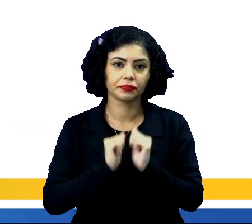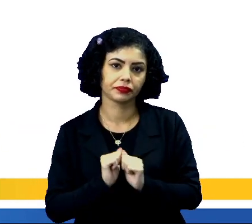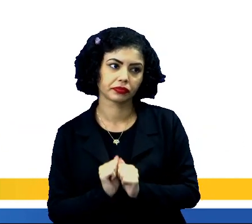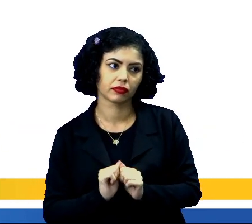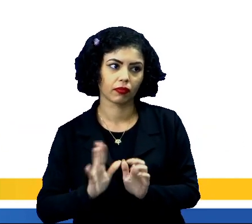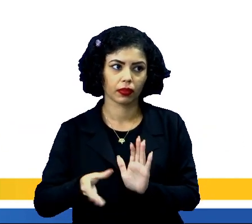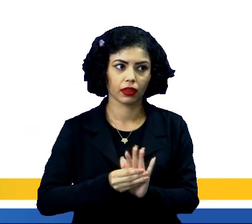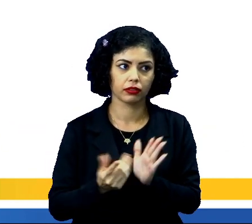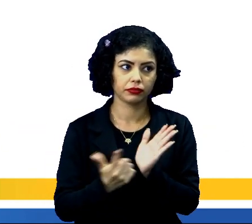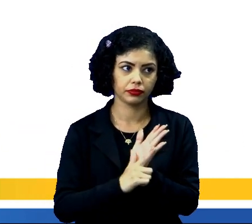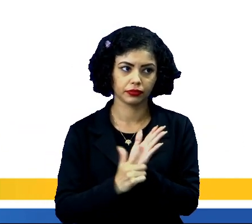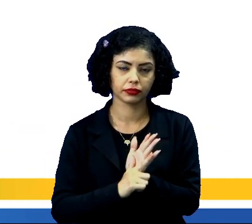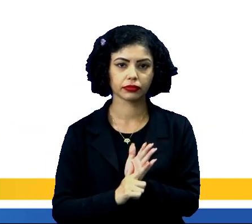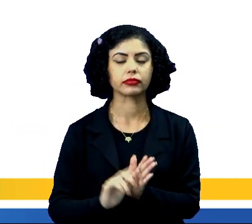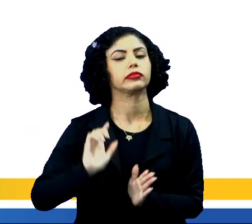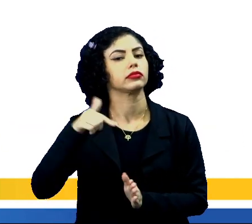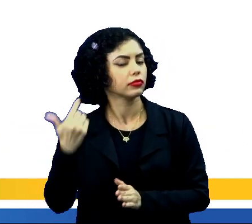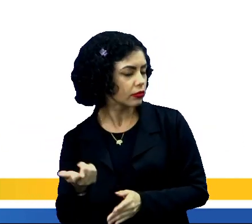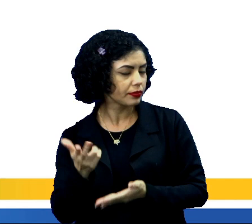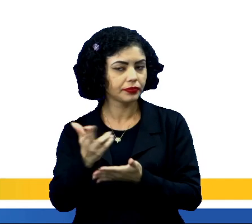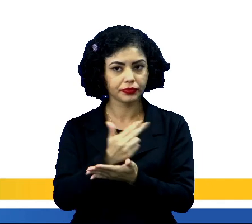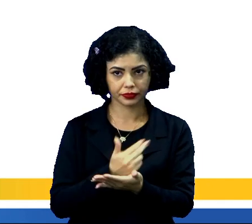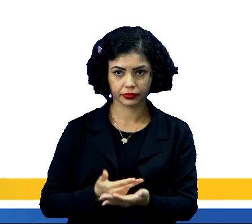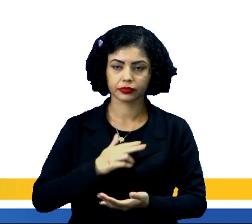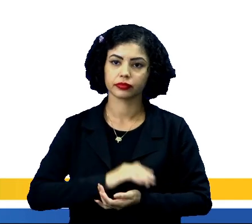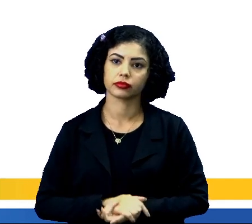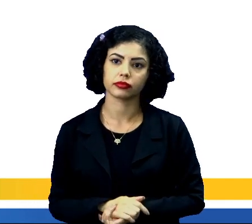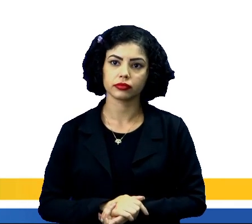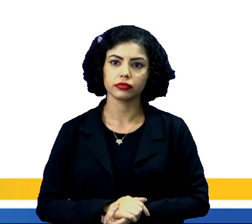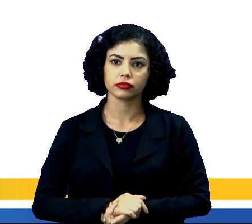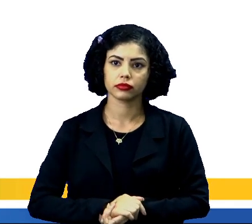poder caber no papel ou em um desenho.